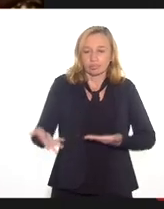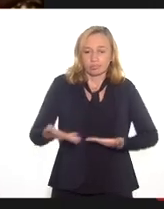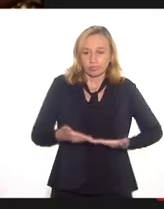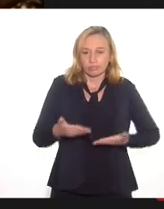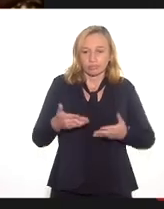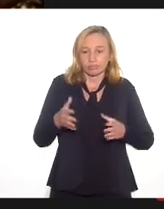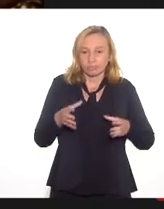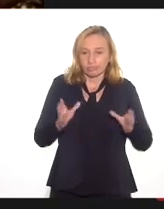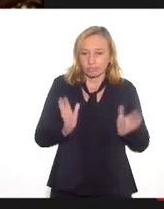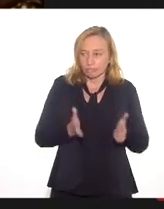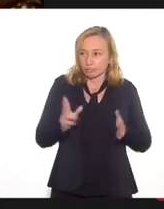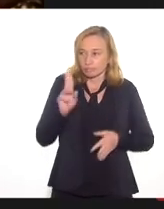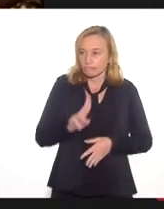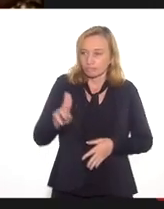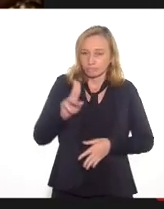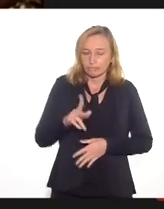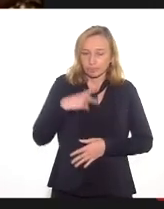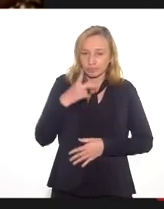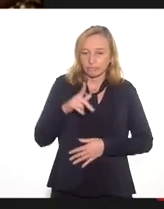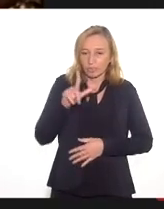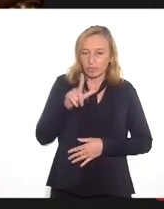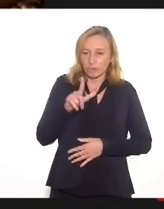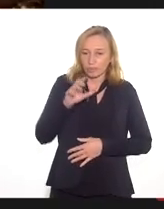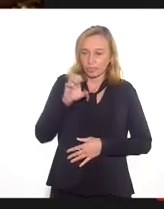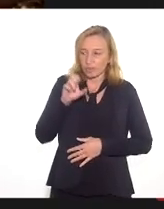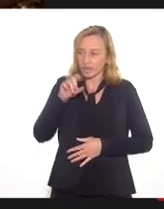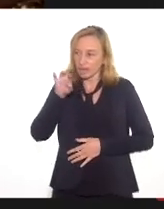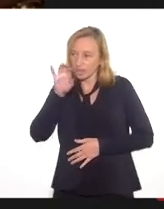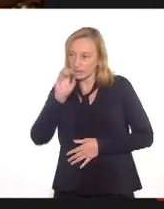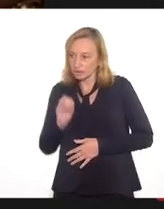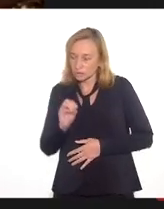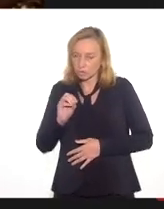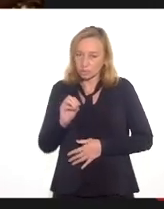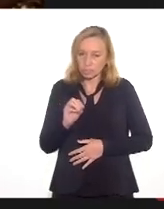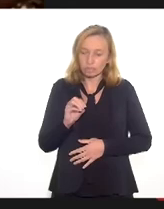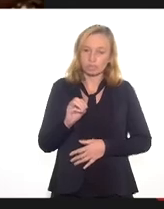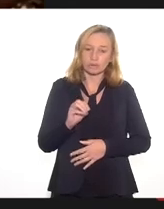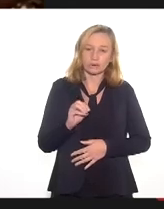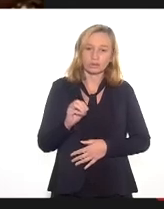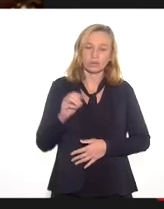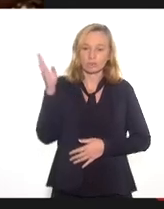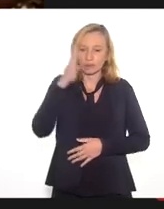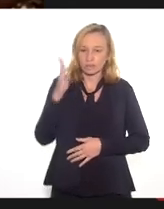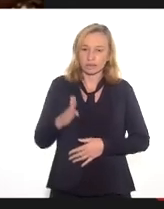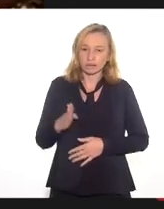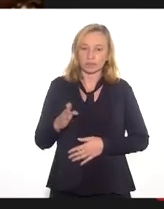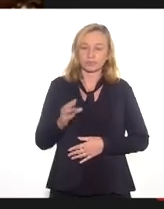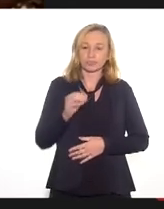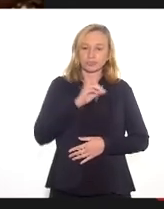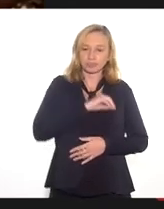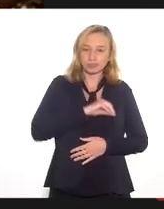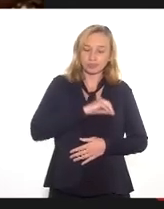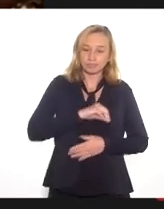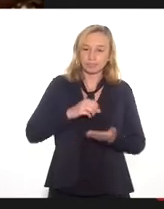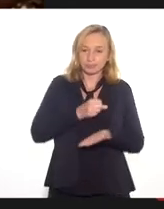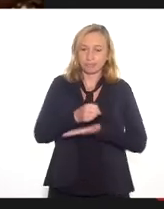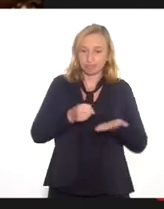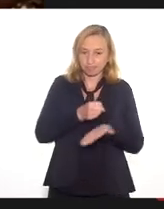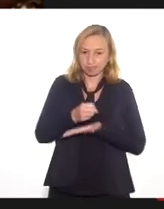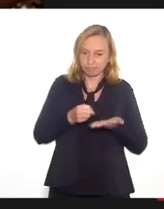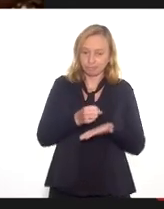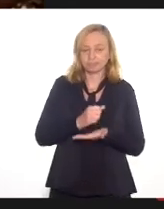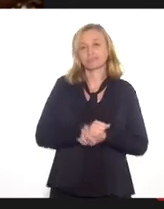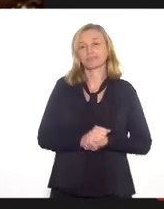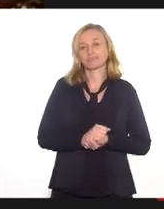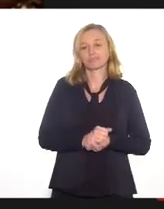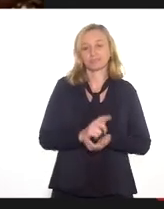a fazer uso da sua fala o senhor Leandro Ferreira da Rede Brasileira de Renda Básica a gente entende a renda básica como